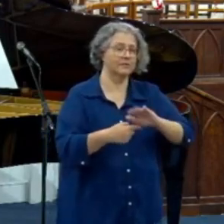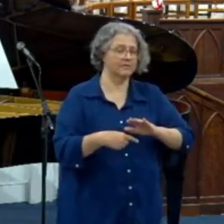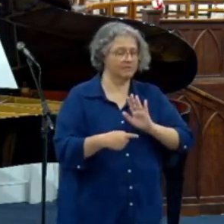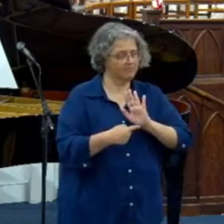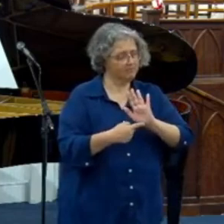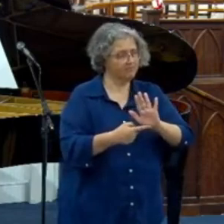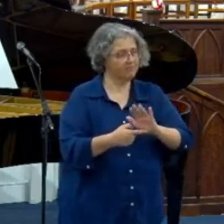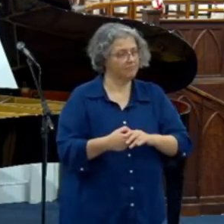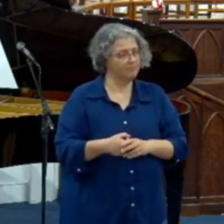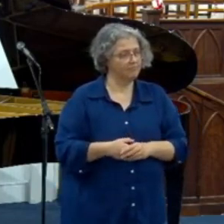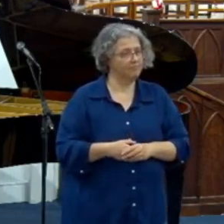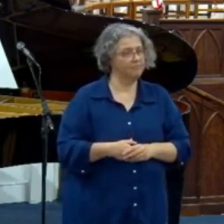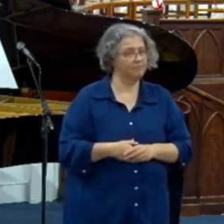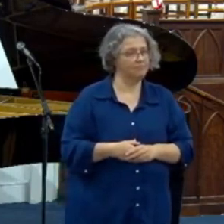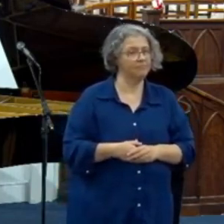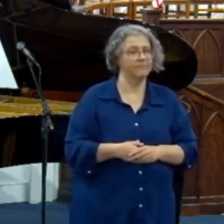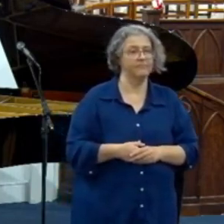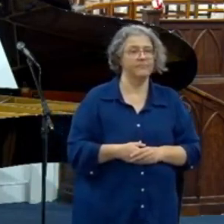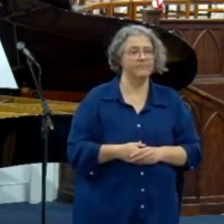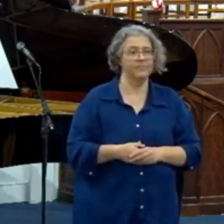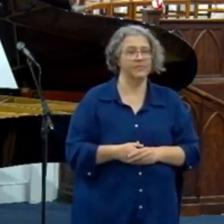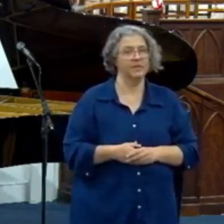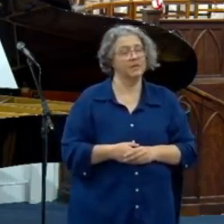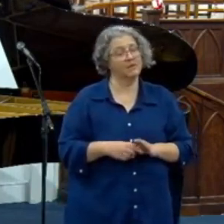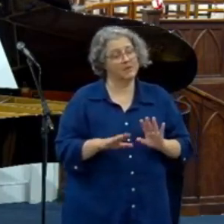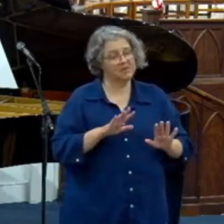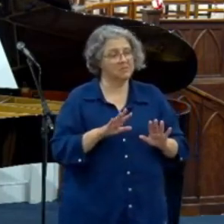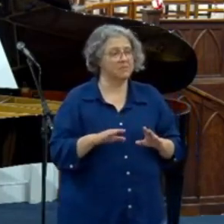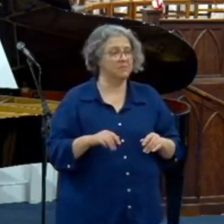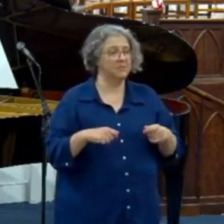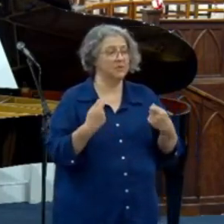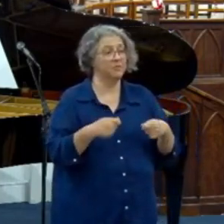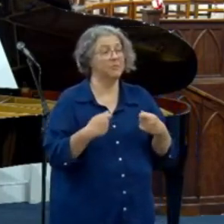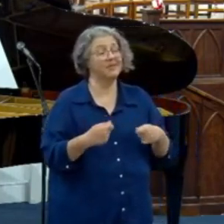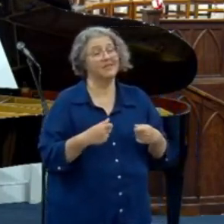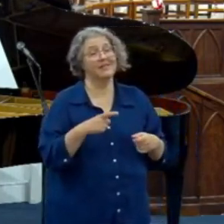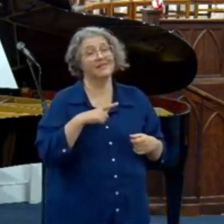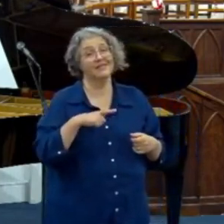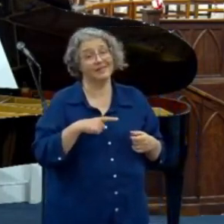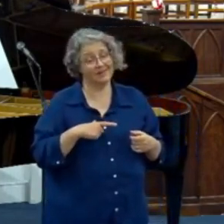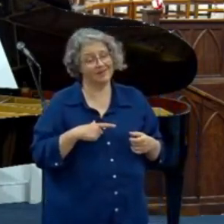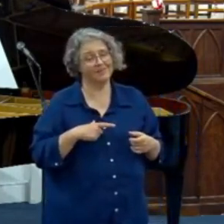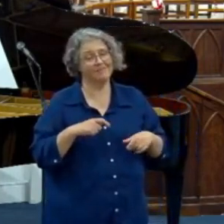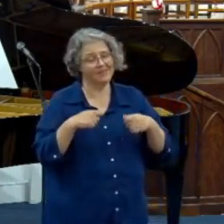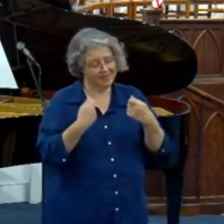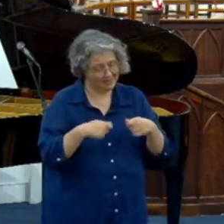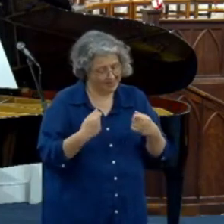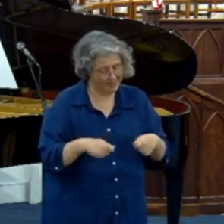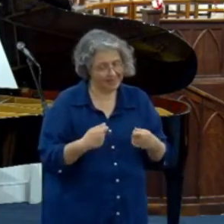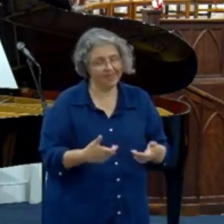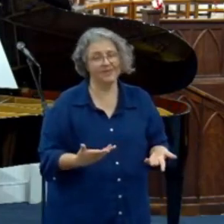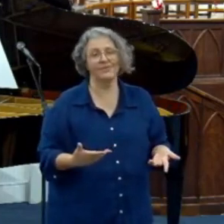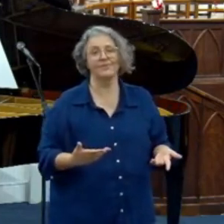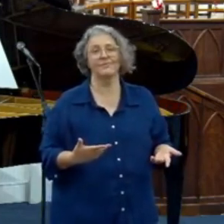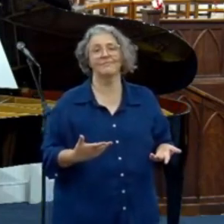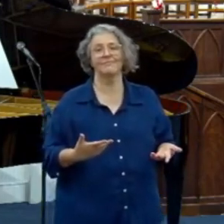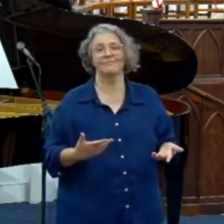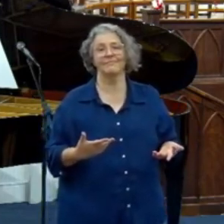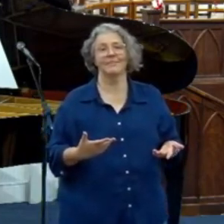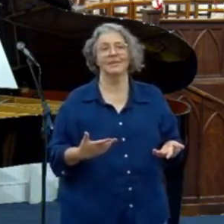que talvez não esteja tão necessitado, ou que ele poderia de alguma forma conseguir um